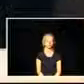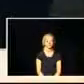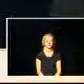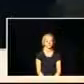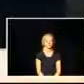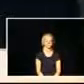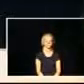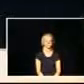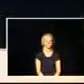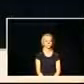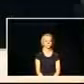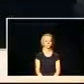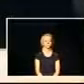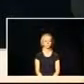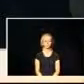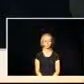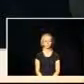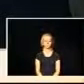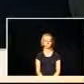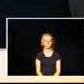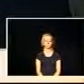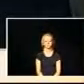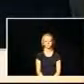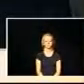E o projeto chegou a semana passada.